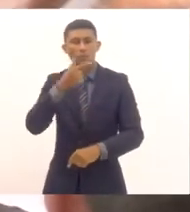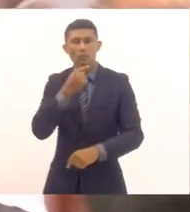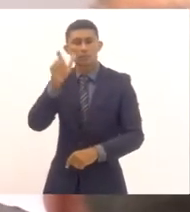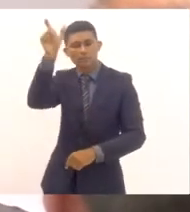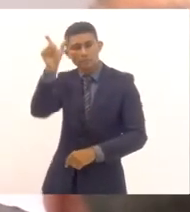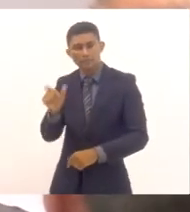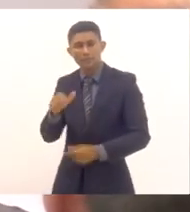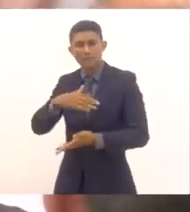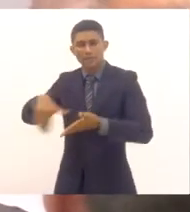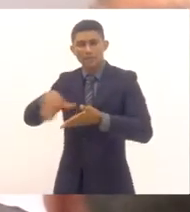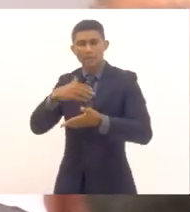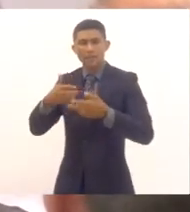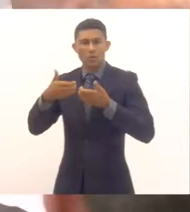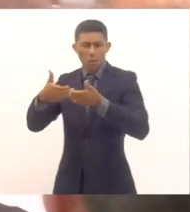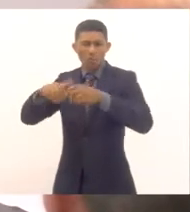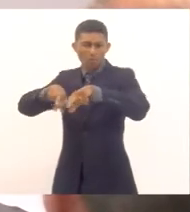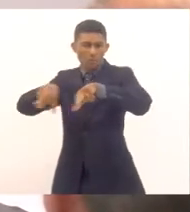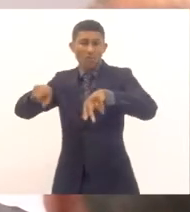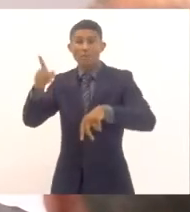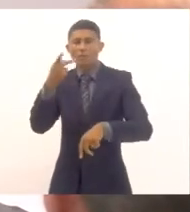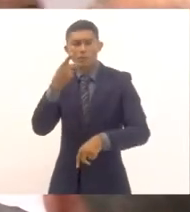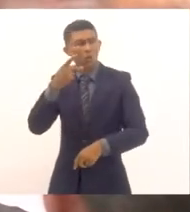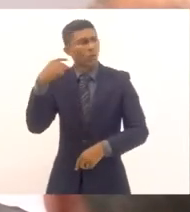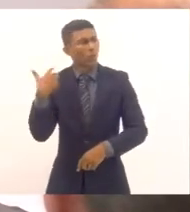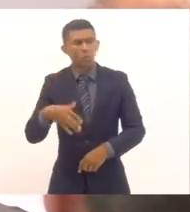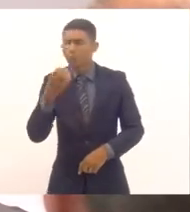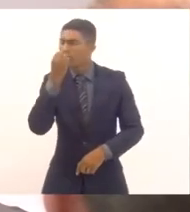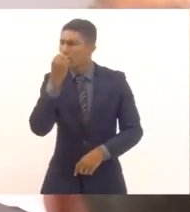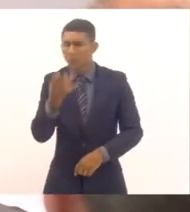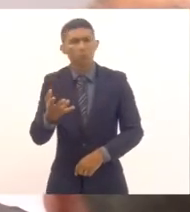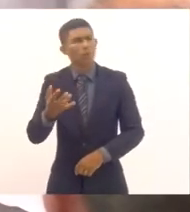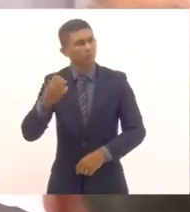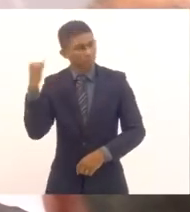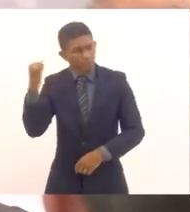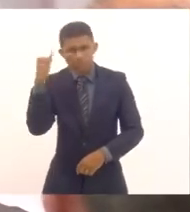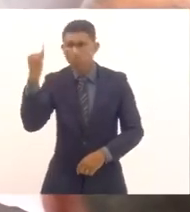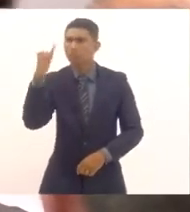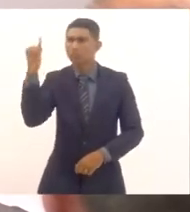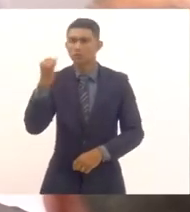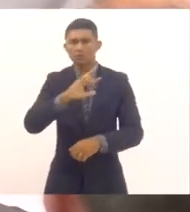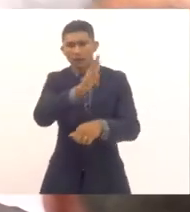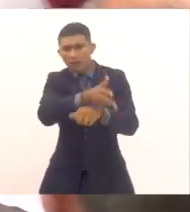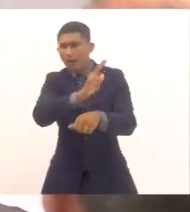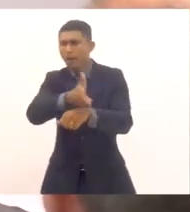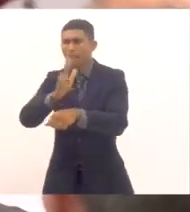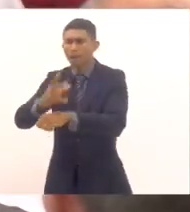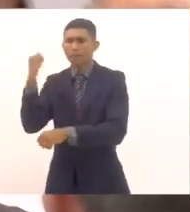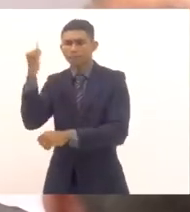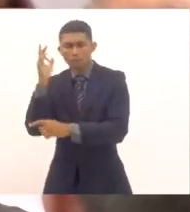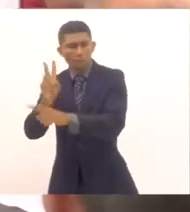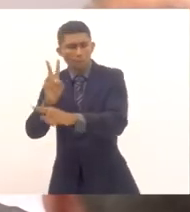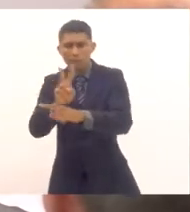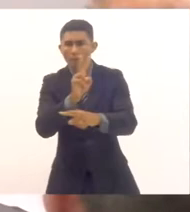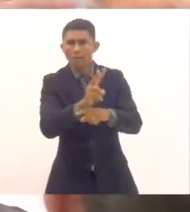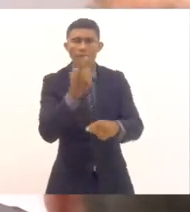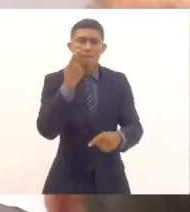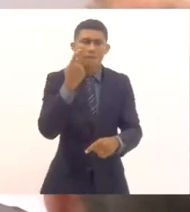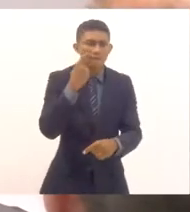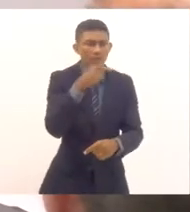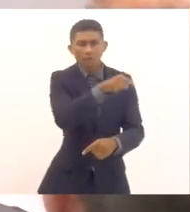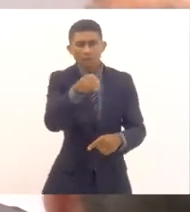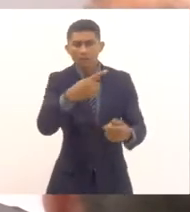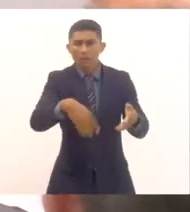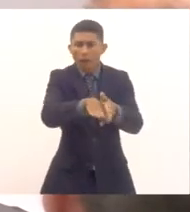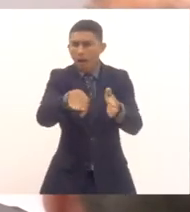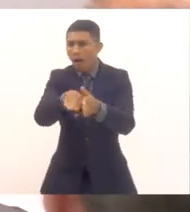e que achou louvado achou pertinente importante vamos avançar neste caminho coloca as câmeras de monitoramento não sabia o fluxo nas